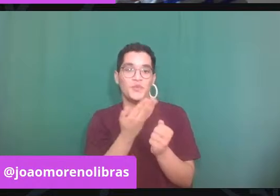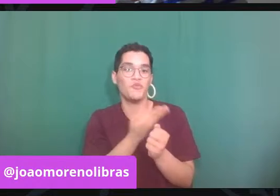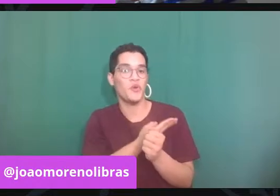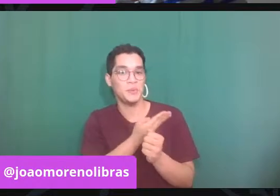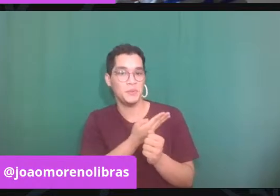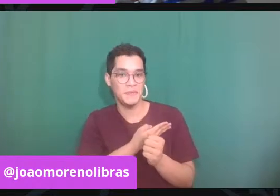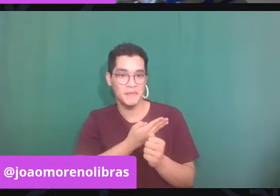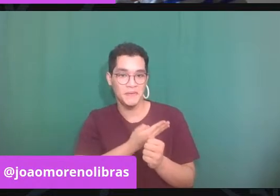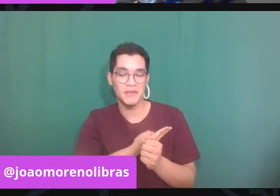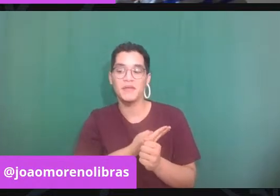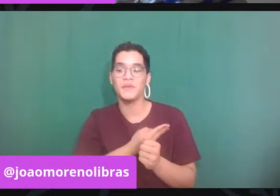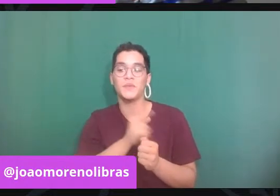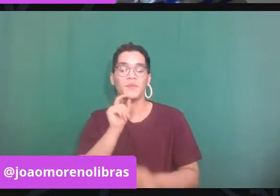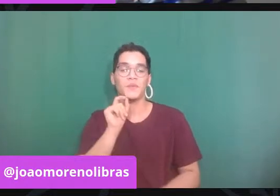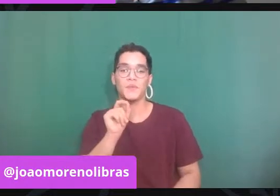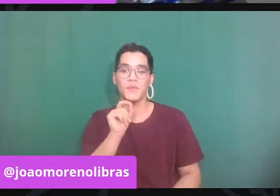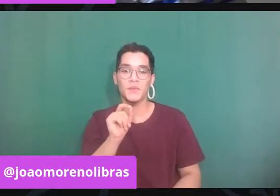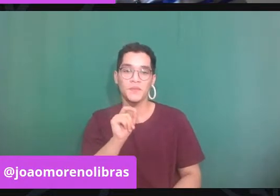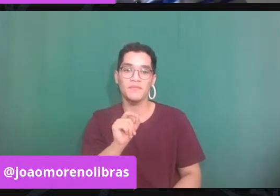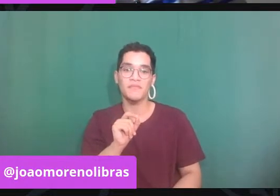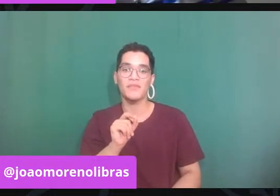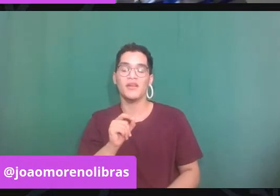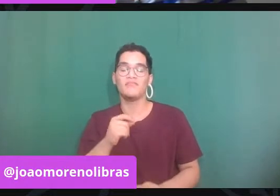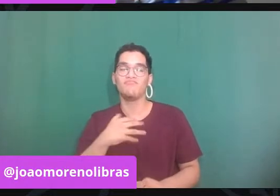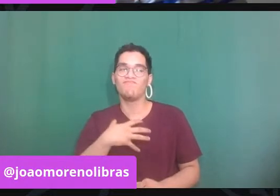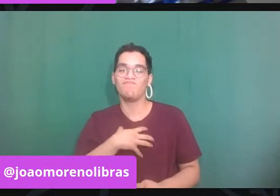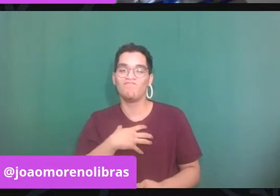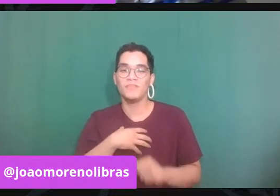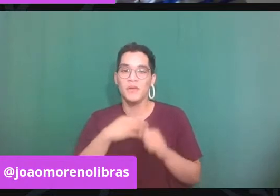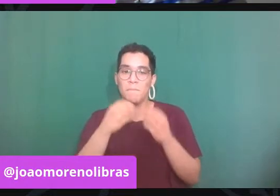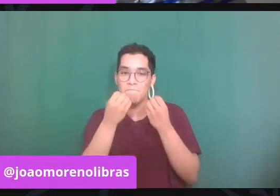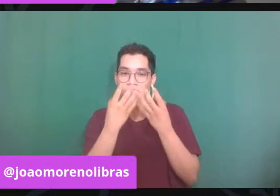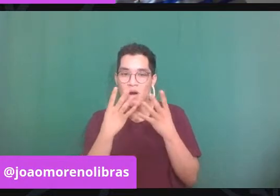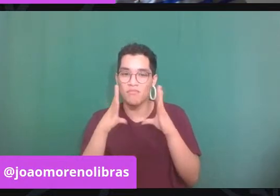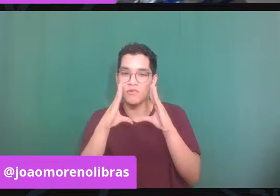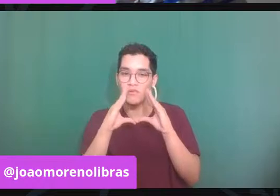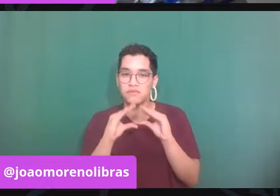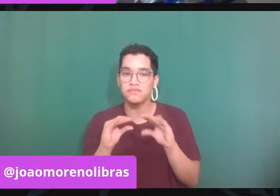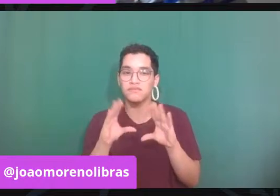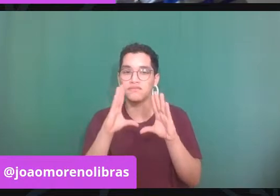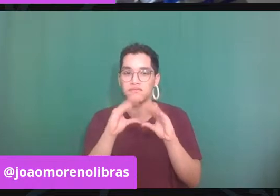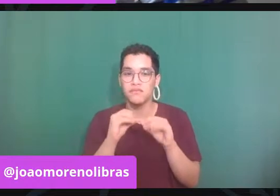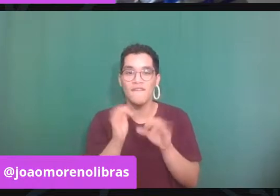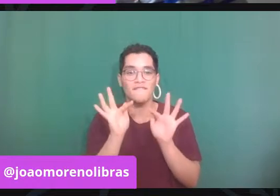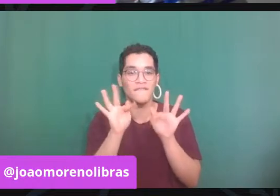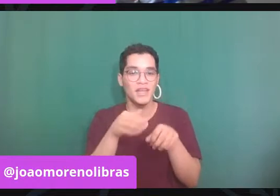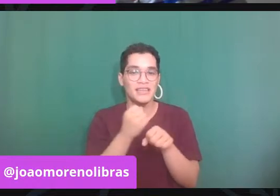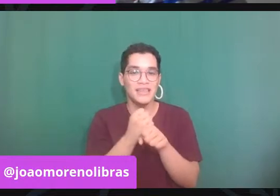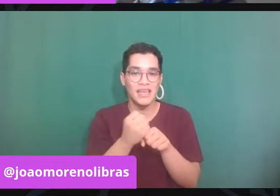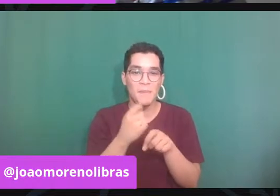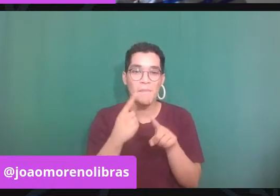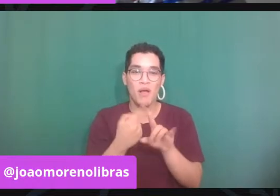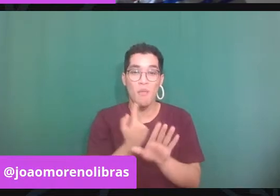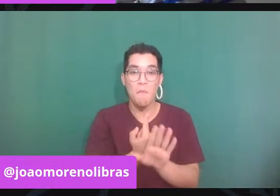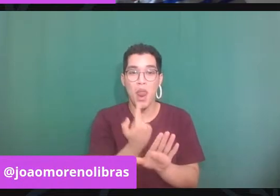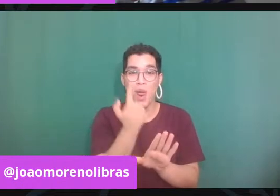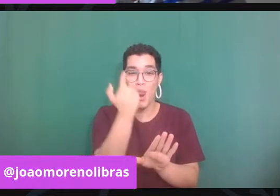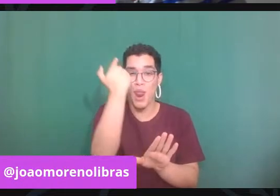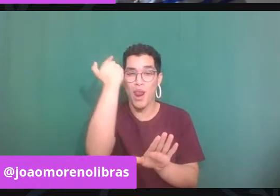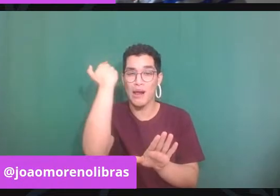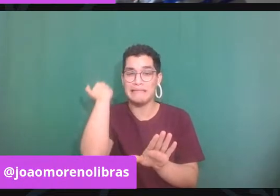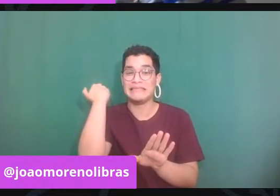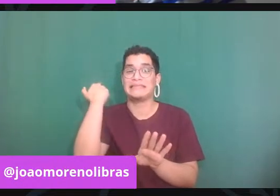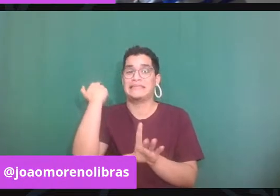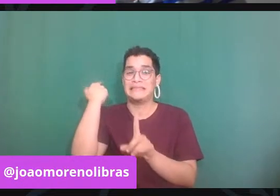amigos o conforto necessário nesse final de ano, depois de tanto desafio que nós vencemos,